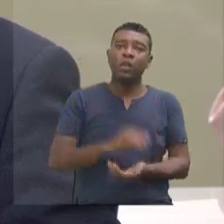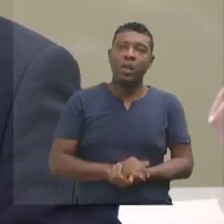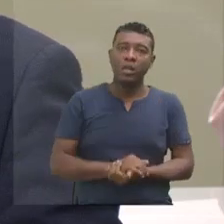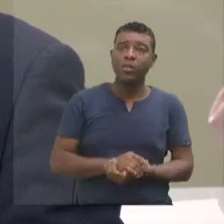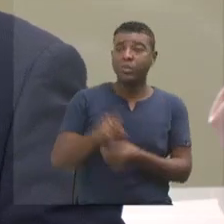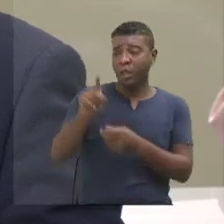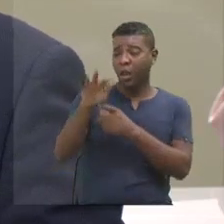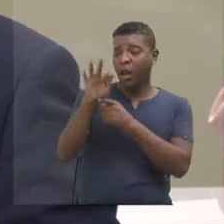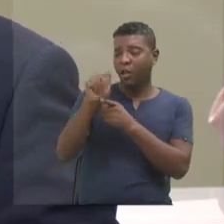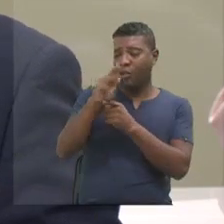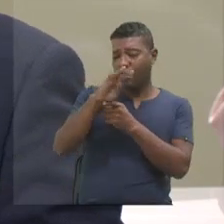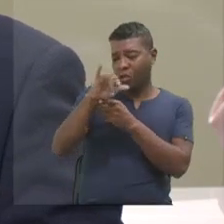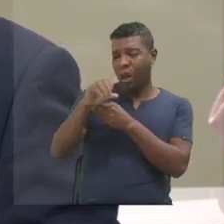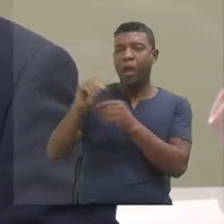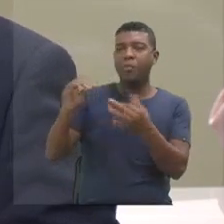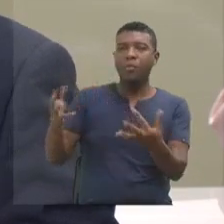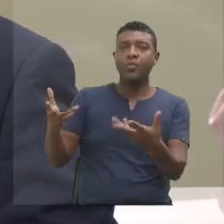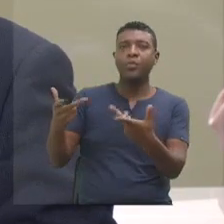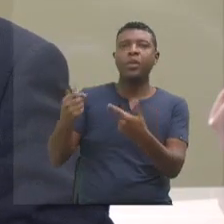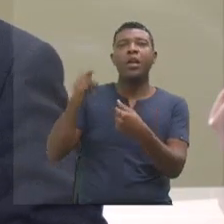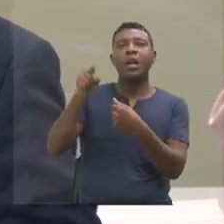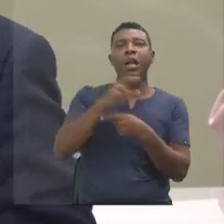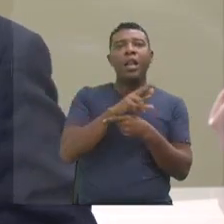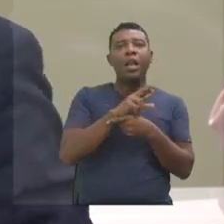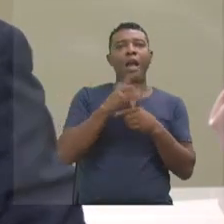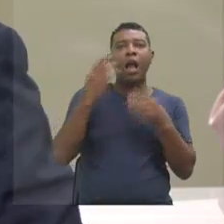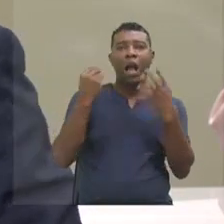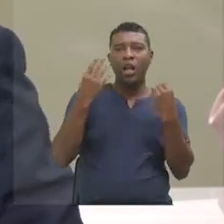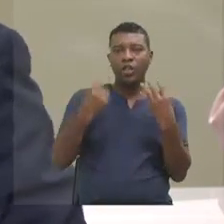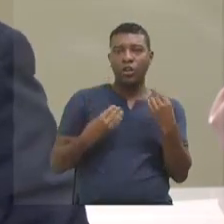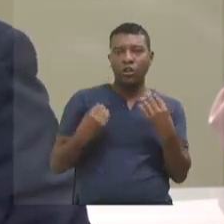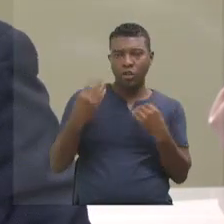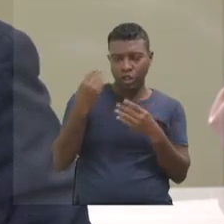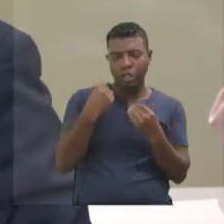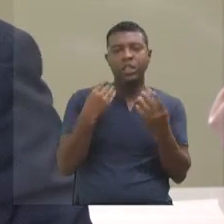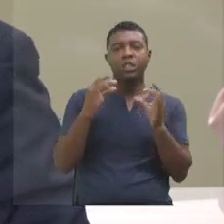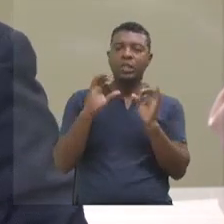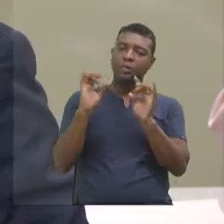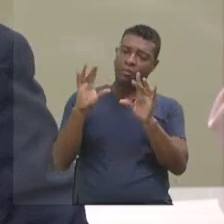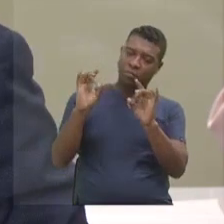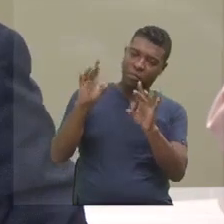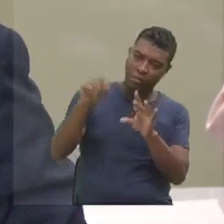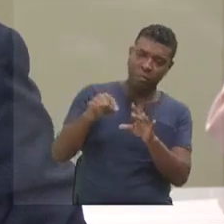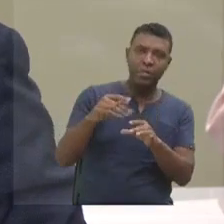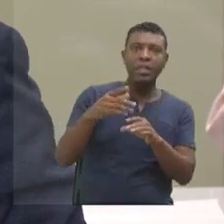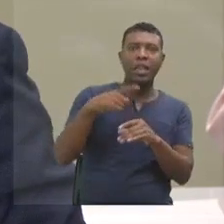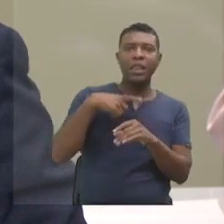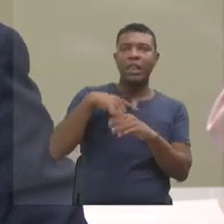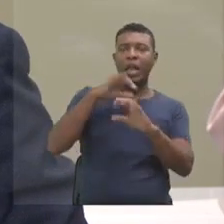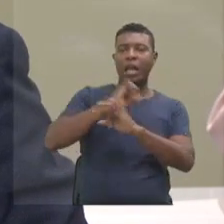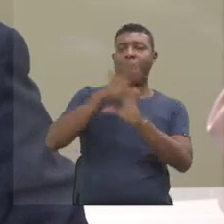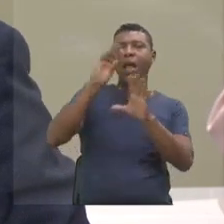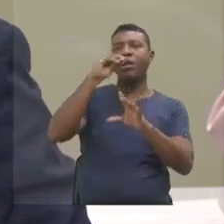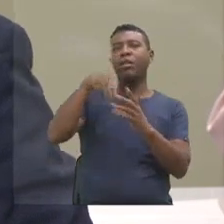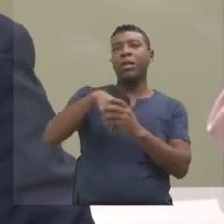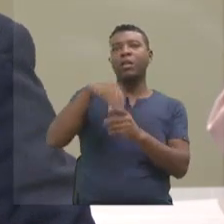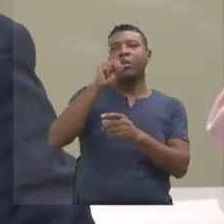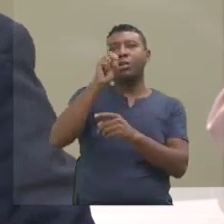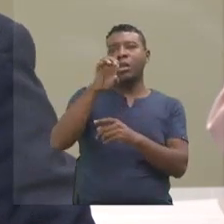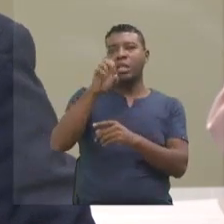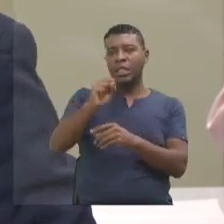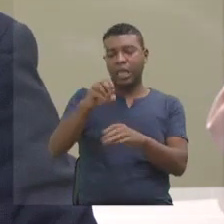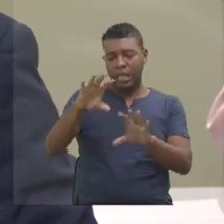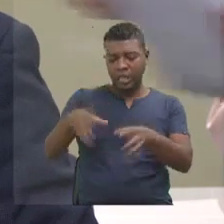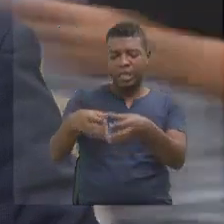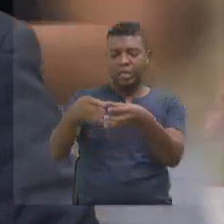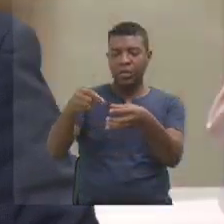também né radiologista especialista ele deve ter muito claro tudo isso na condição de saúde e